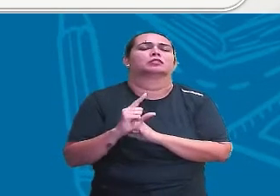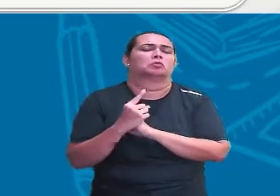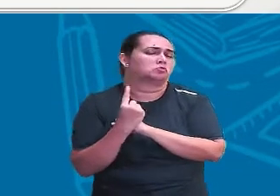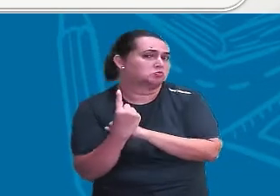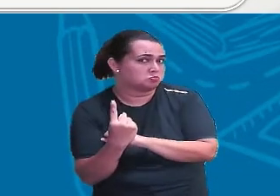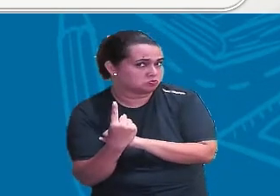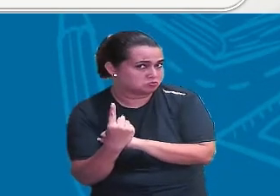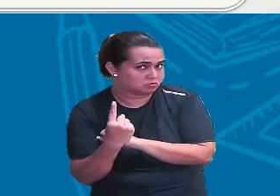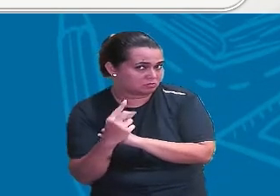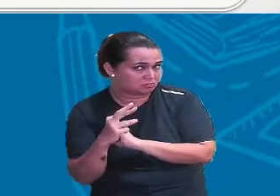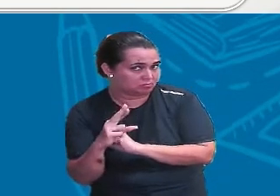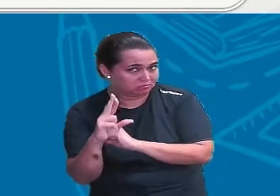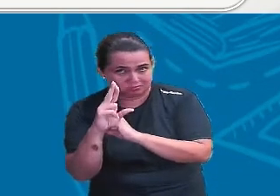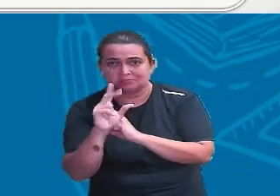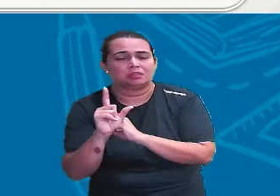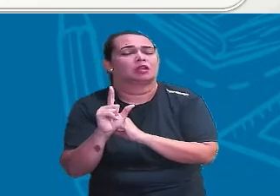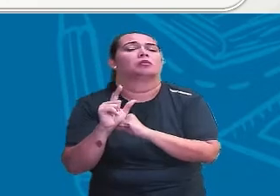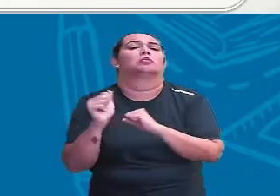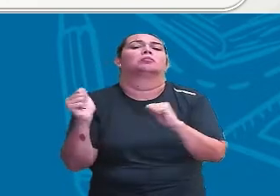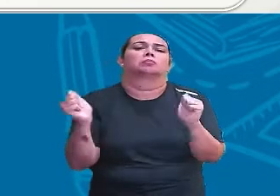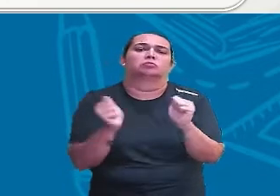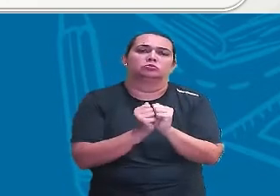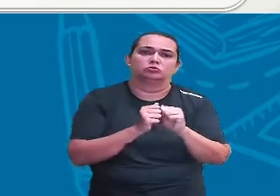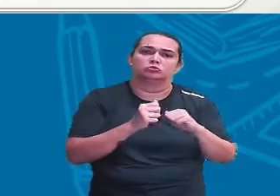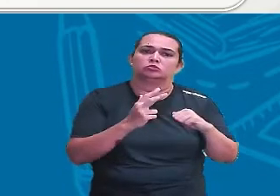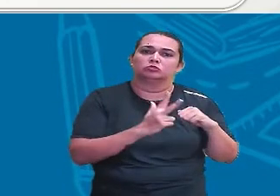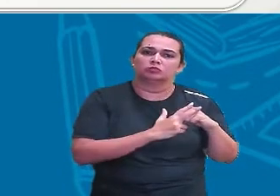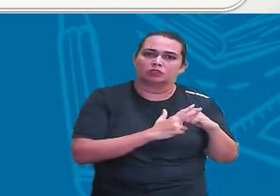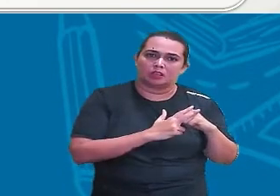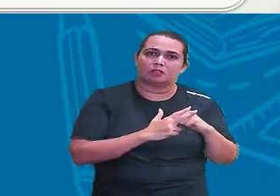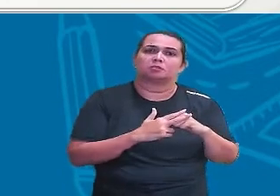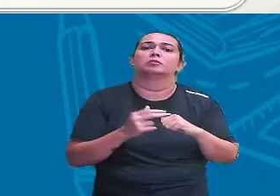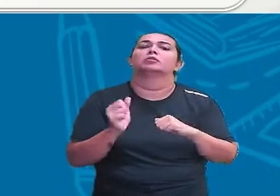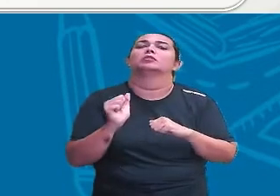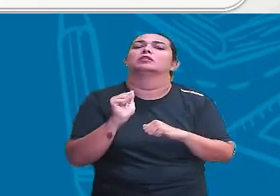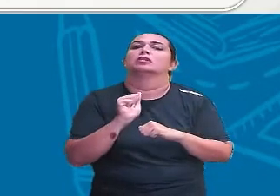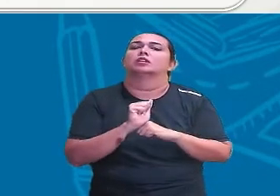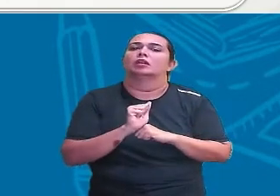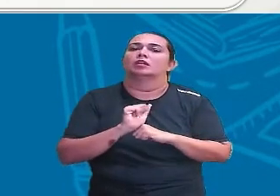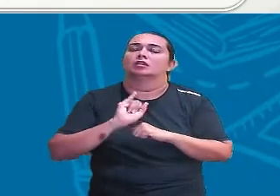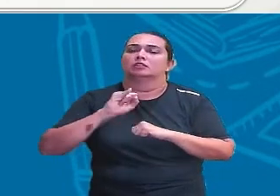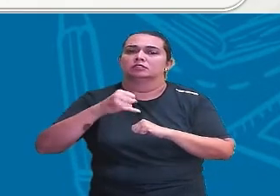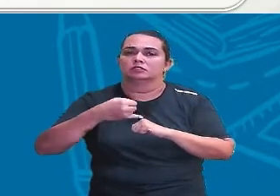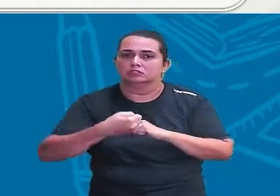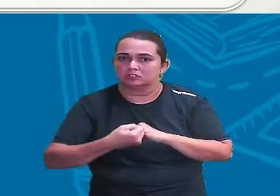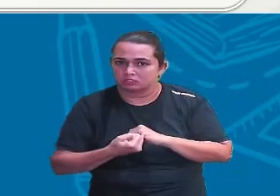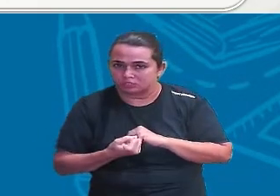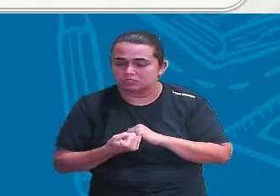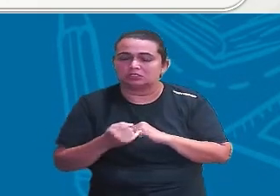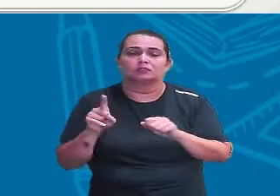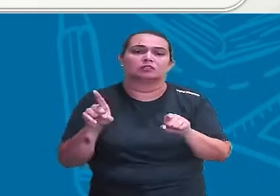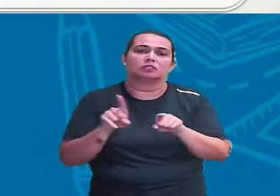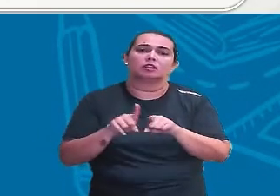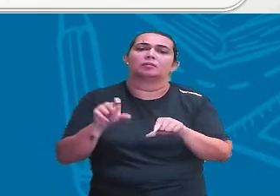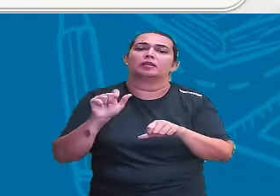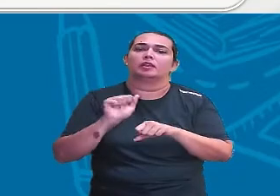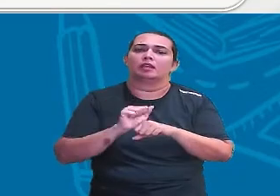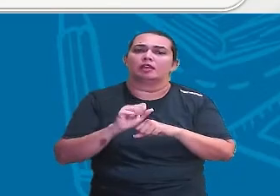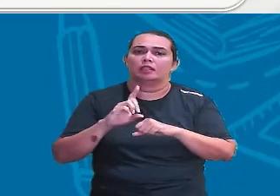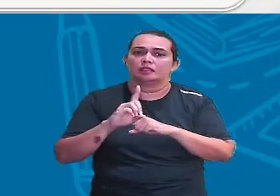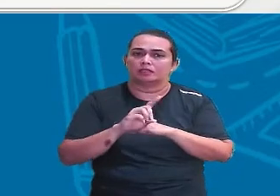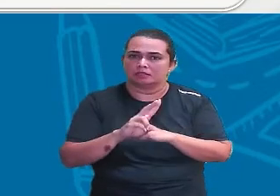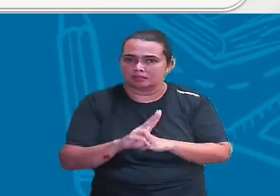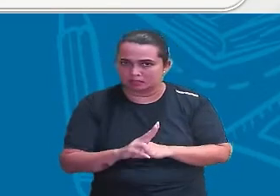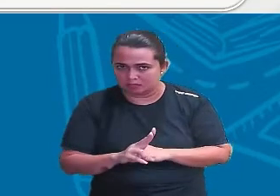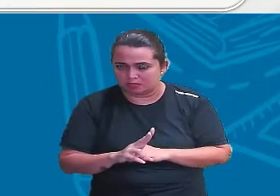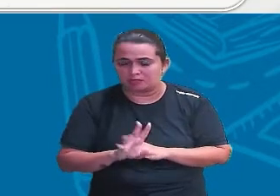né? A gente pode trabalhar ele com o verbo, com o próprio advérbio e com o adjetivo. Porém, a gente tem várias